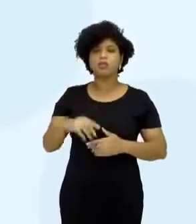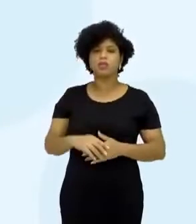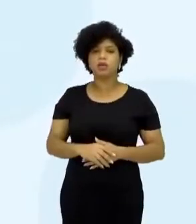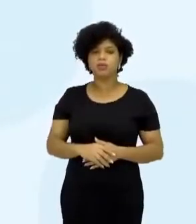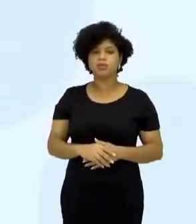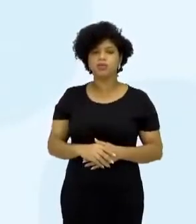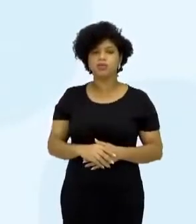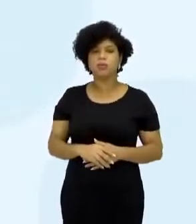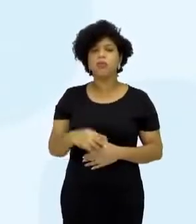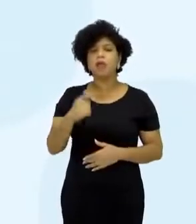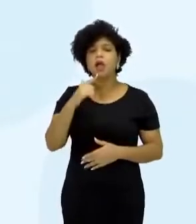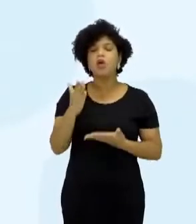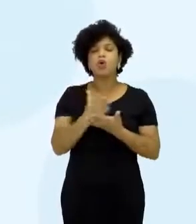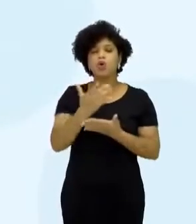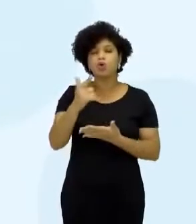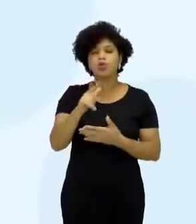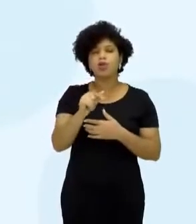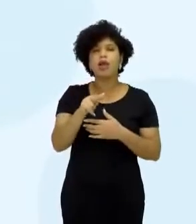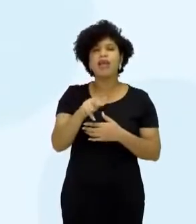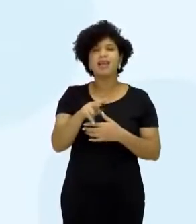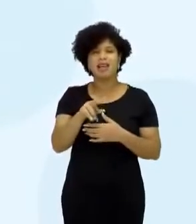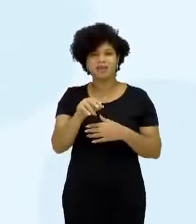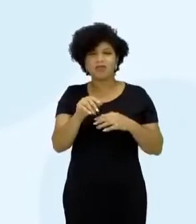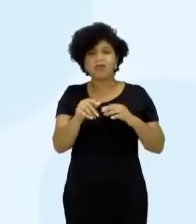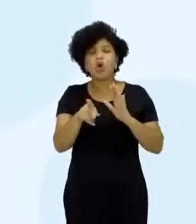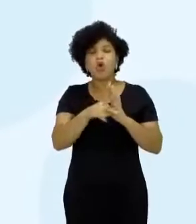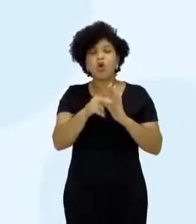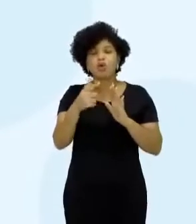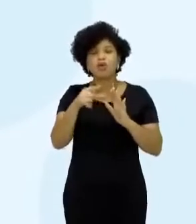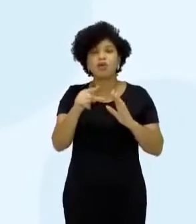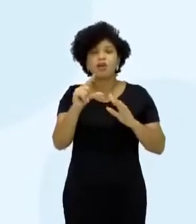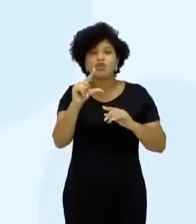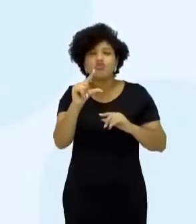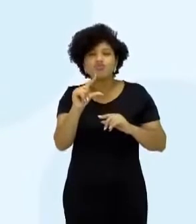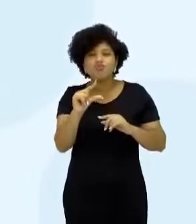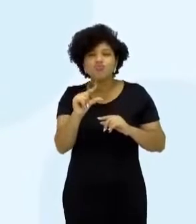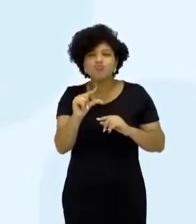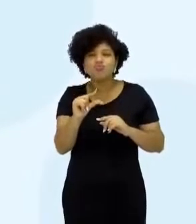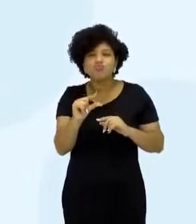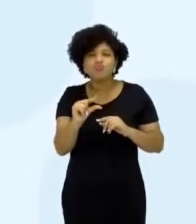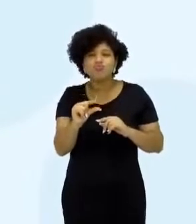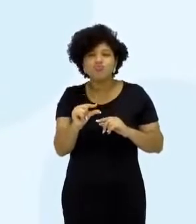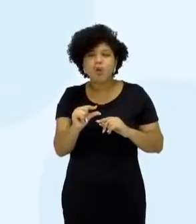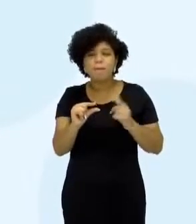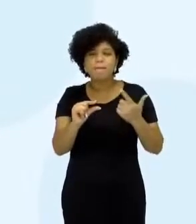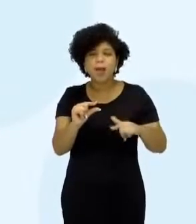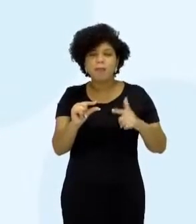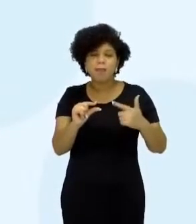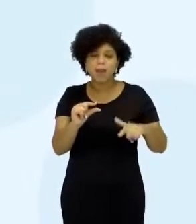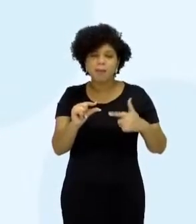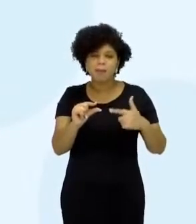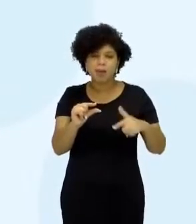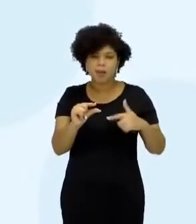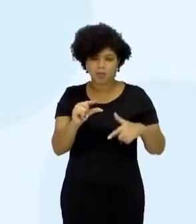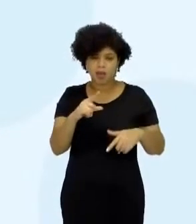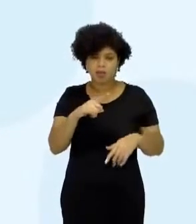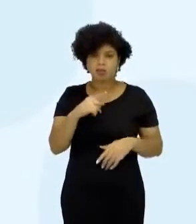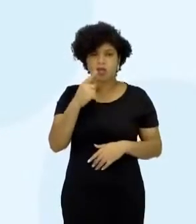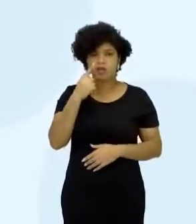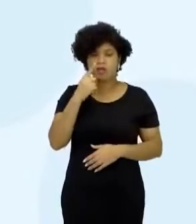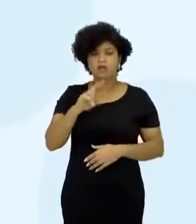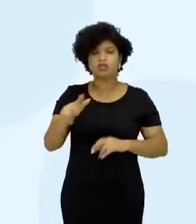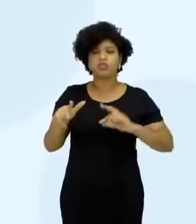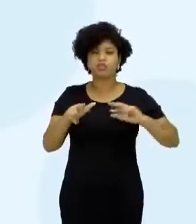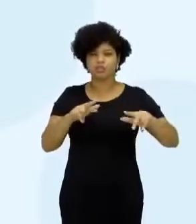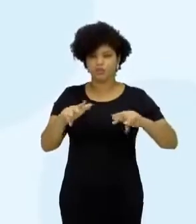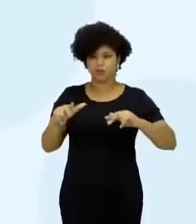frequência. Dos sons graves. Os sons graves são um som de baixa frequência. Certo? Então é isso aí. Quando você